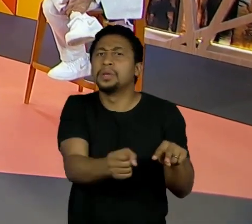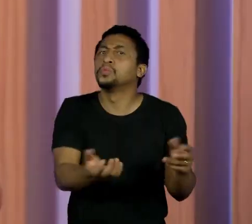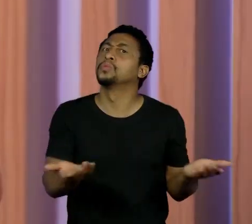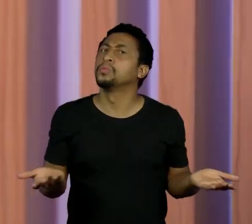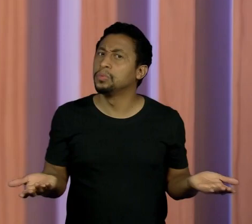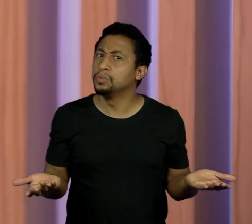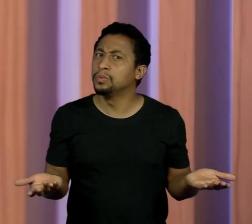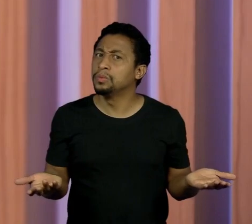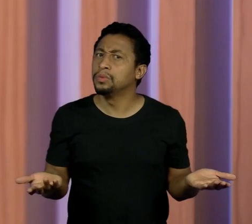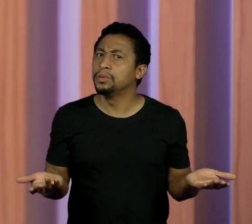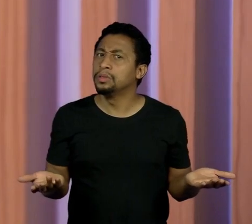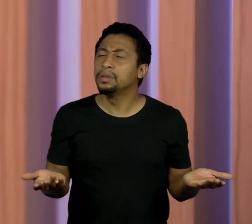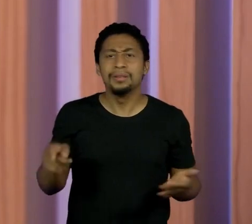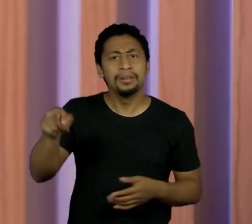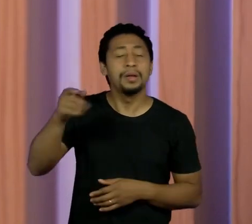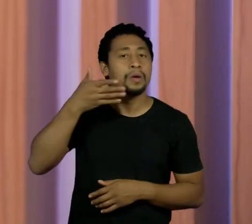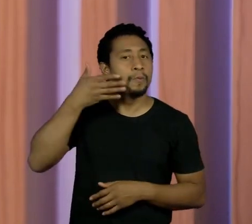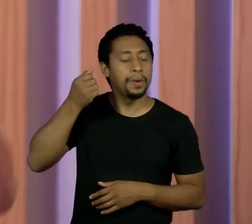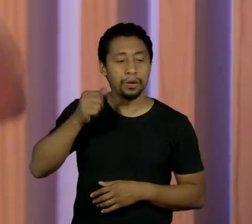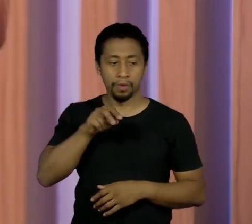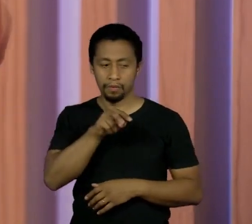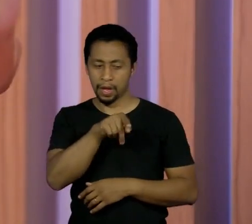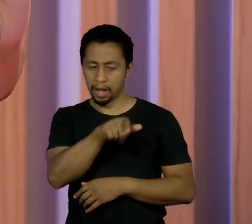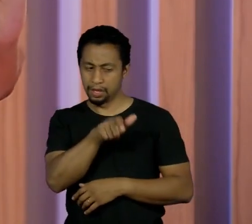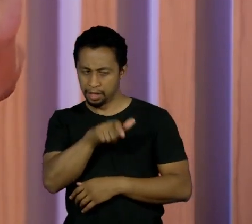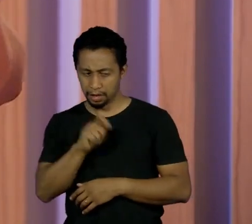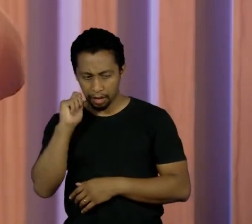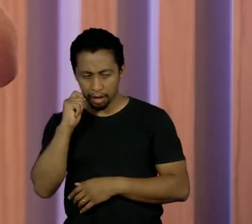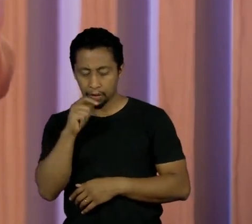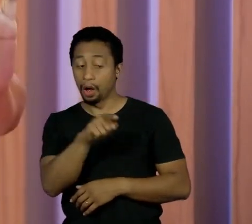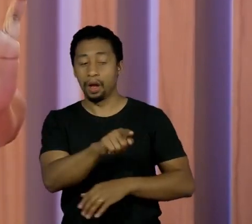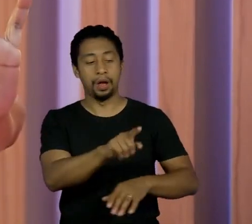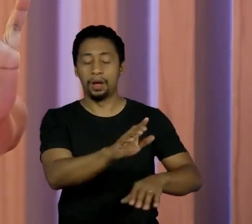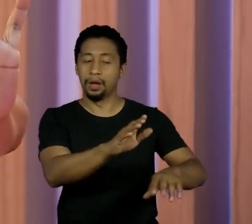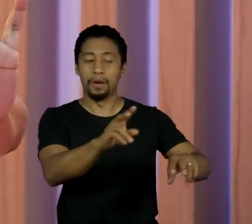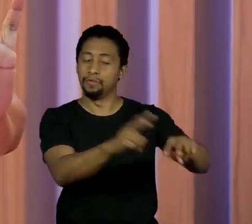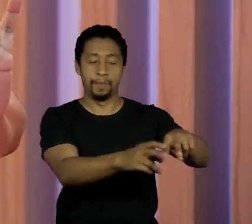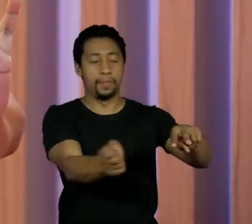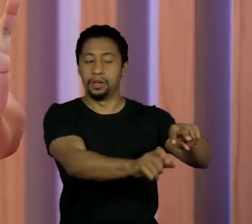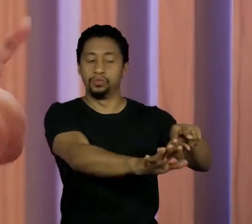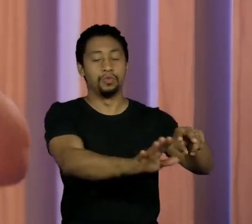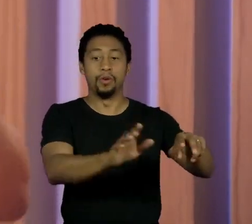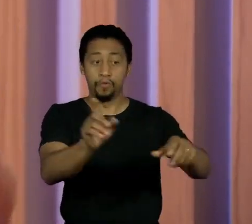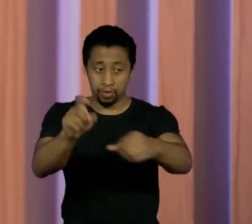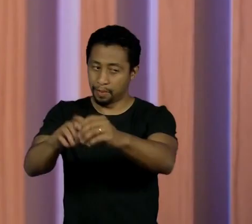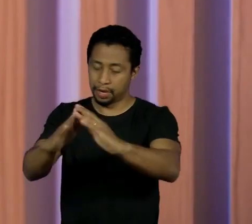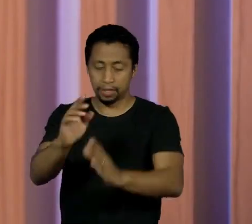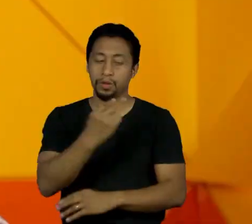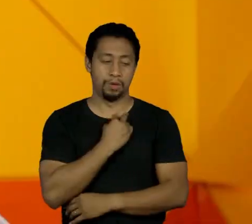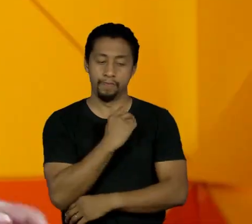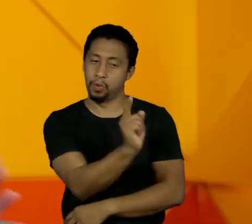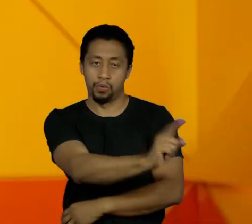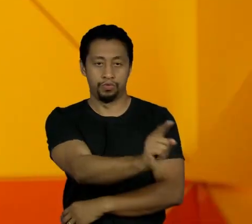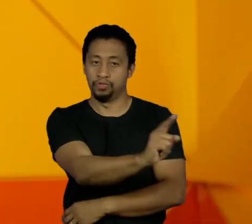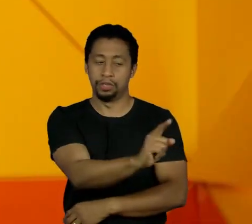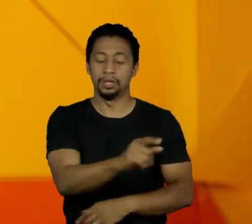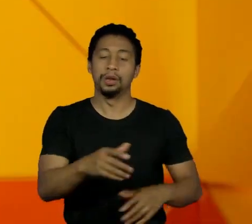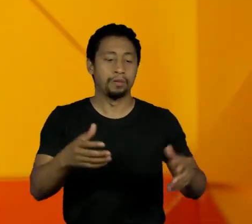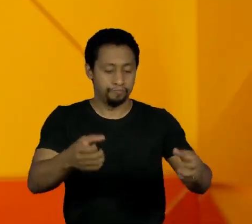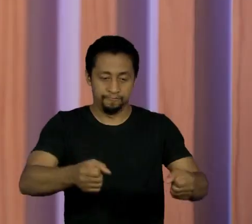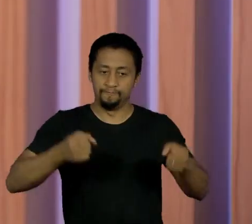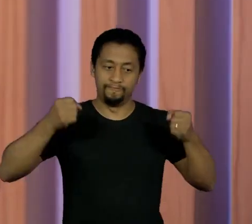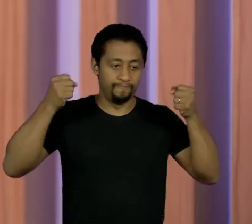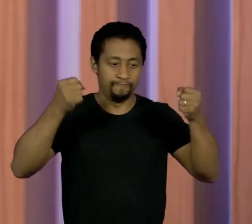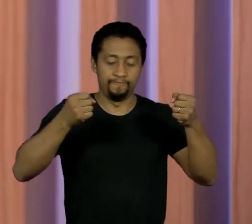ameaçado por aquele negro. Então, sempre. Não, esse aqui tem que ficar encarcerado, né? Atrás das grades. Atrás das grades.